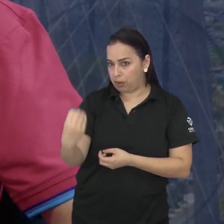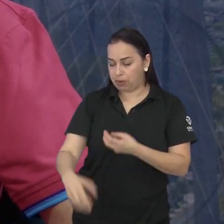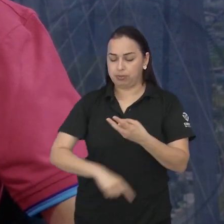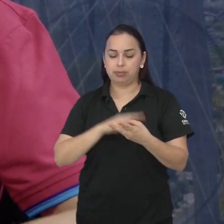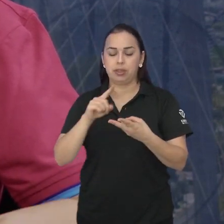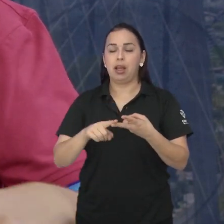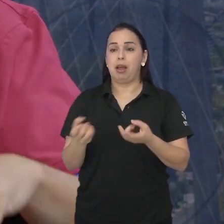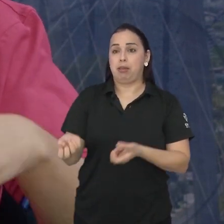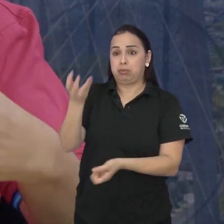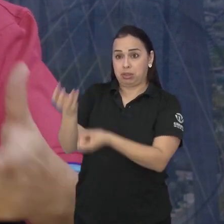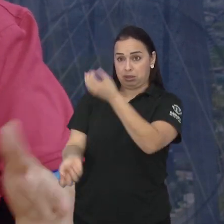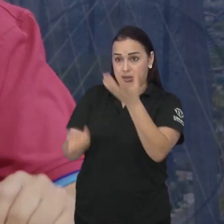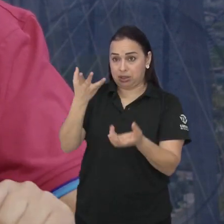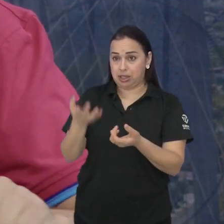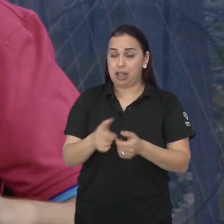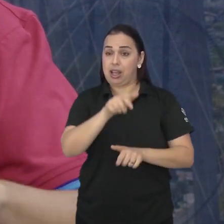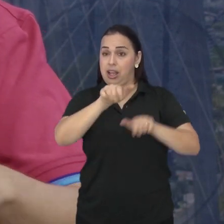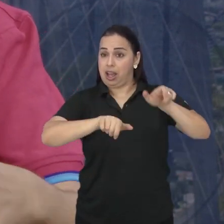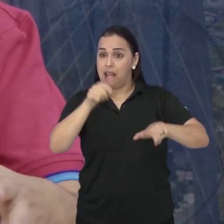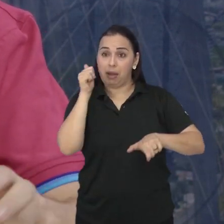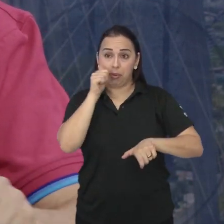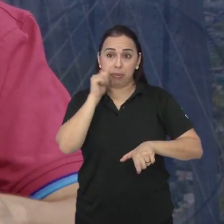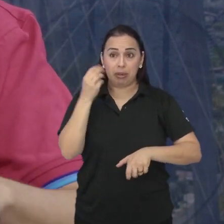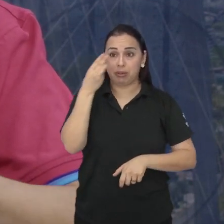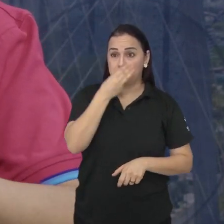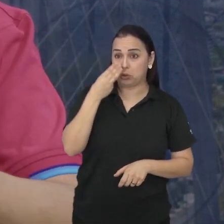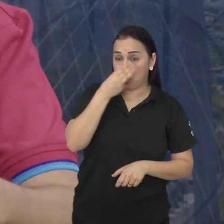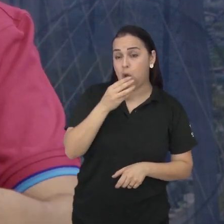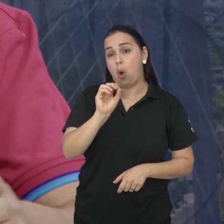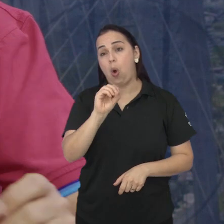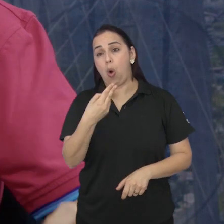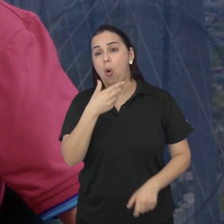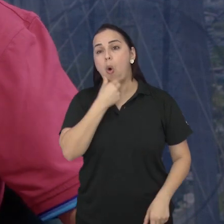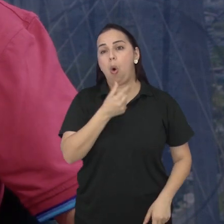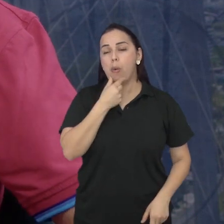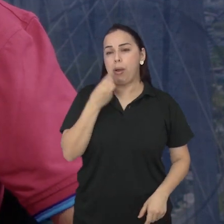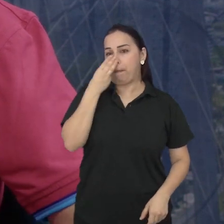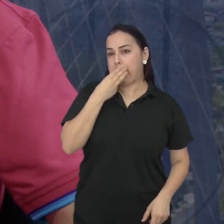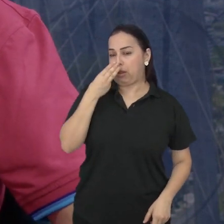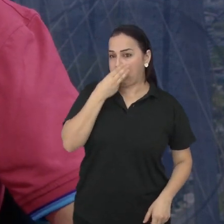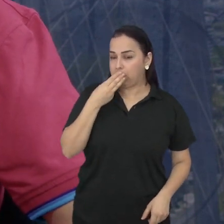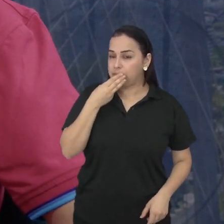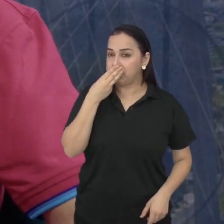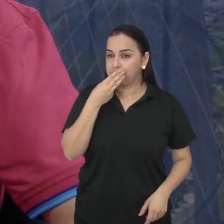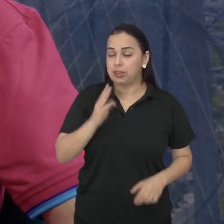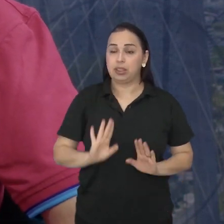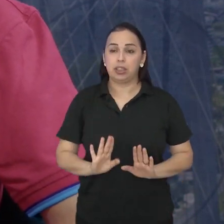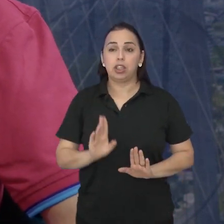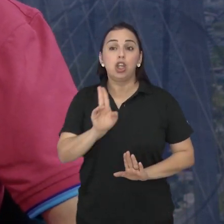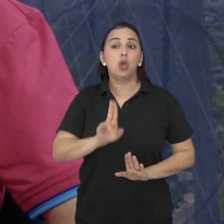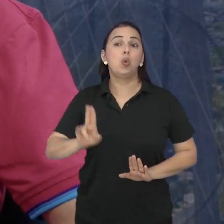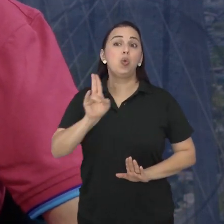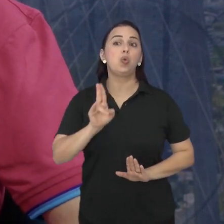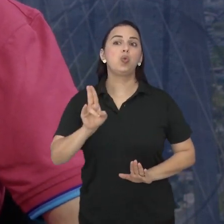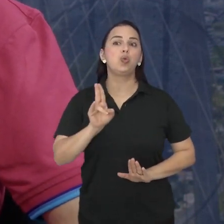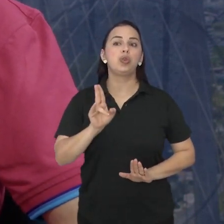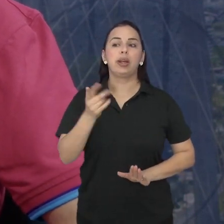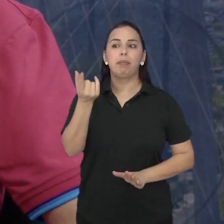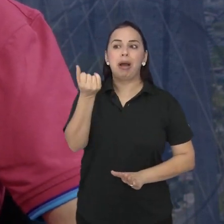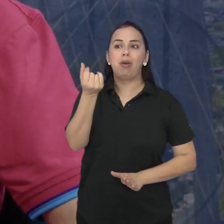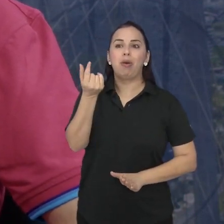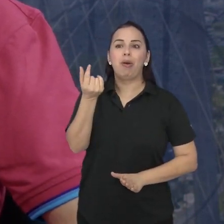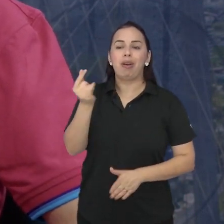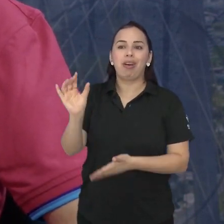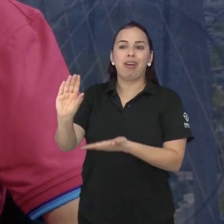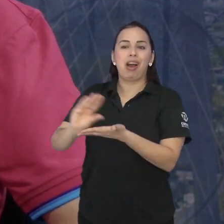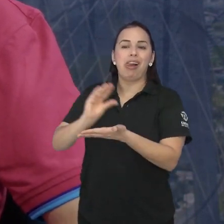farol, a pessoa que faz malabares, as profissionais do sexo, os profissionais do sexo que estão na rua e usam da rua como meio